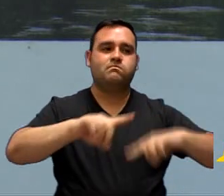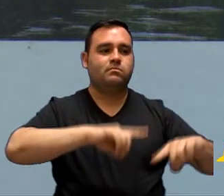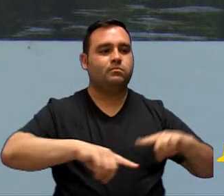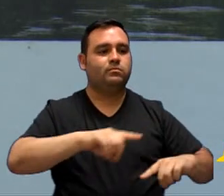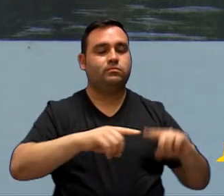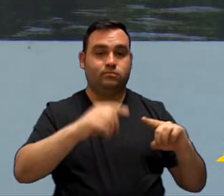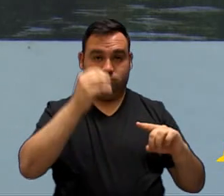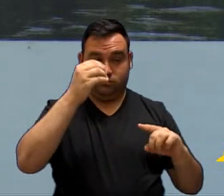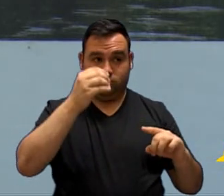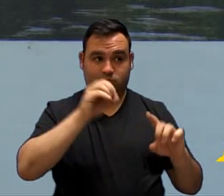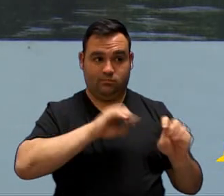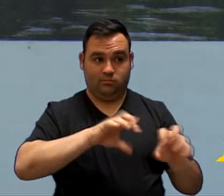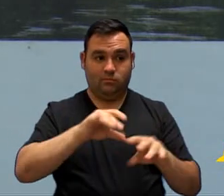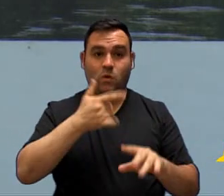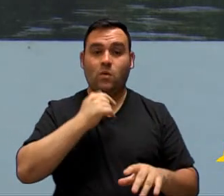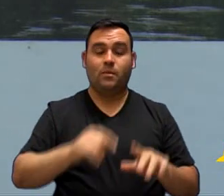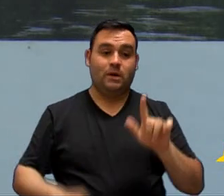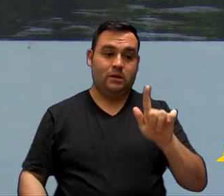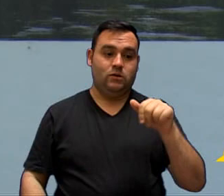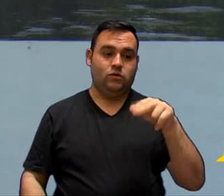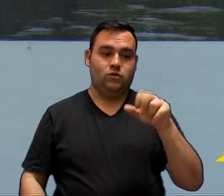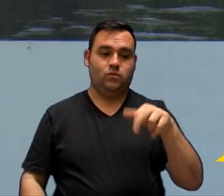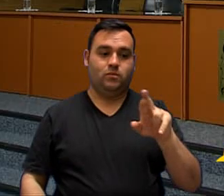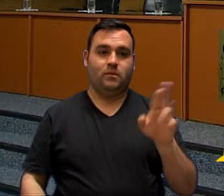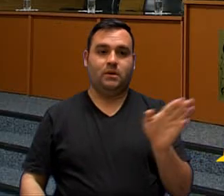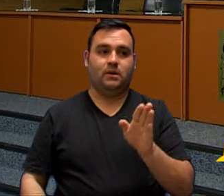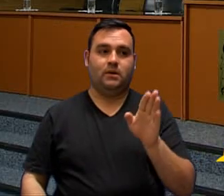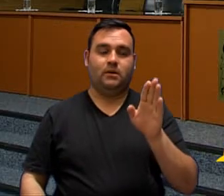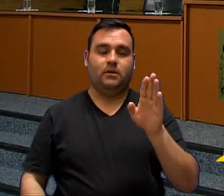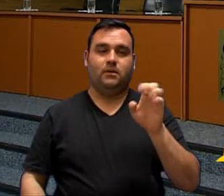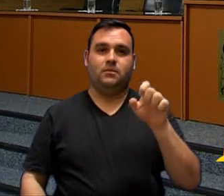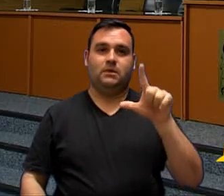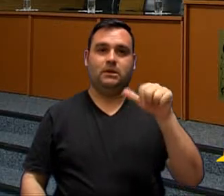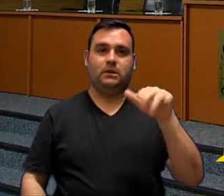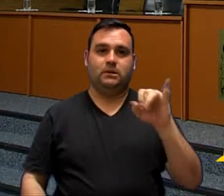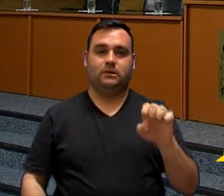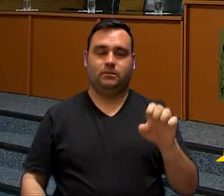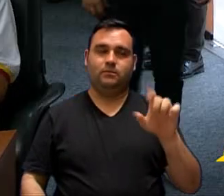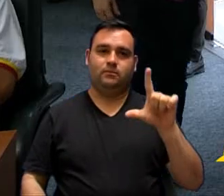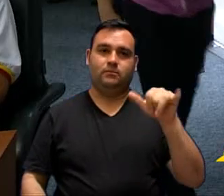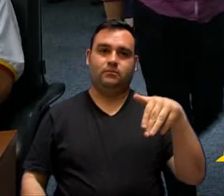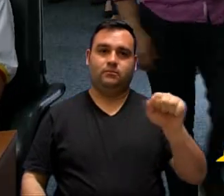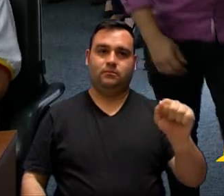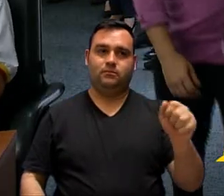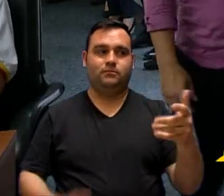de Educação, professor Gilmar Felipe Pissin de Lima.